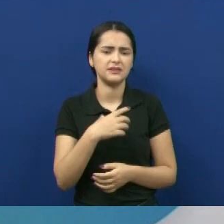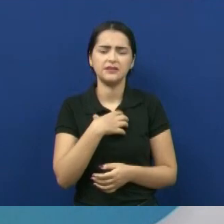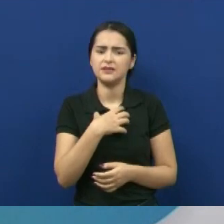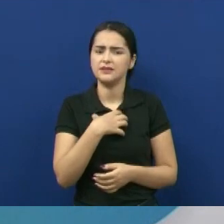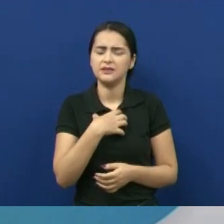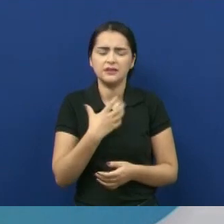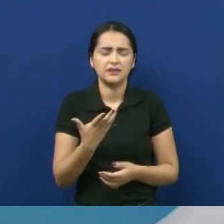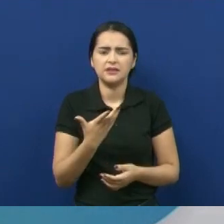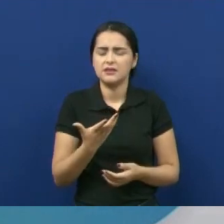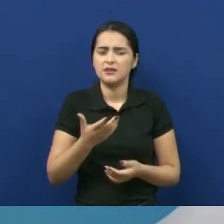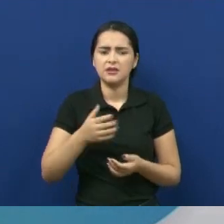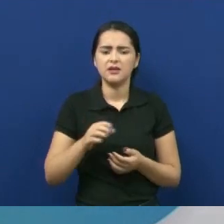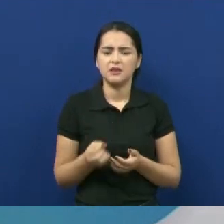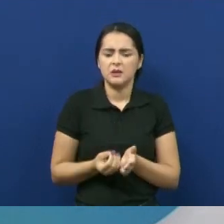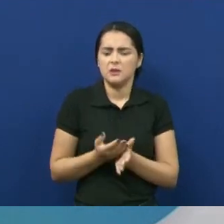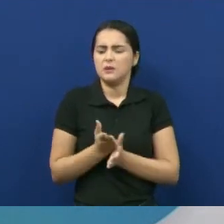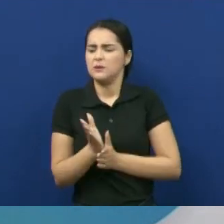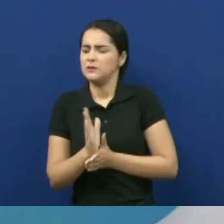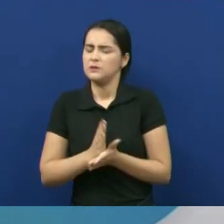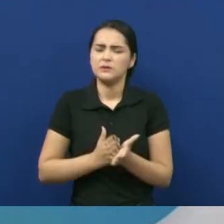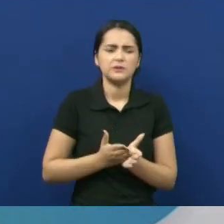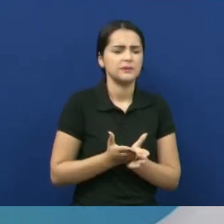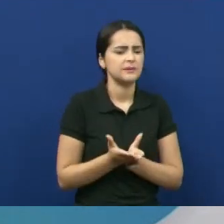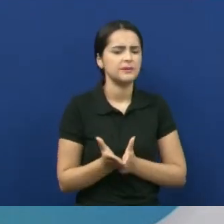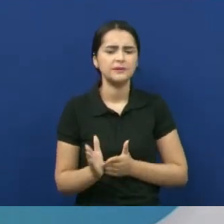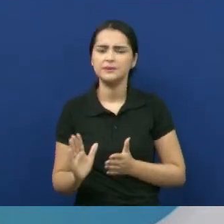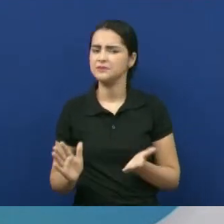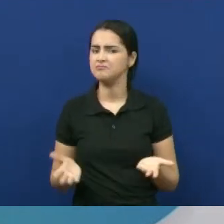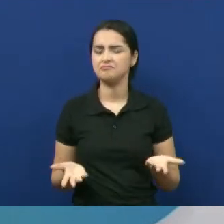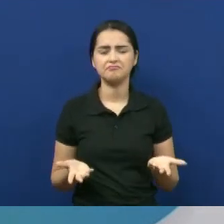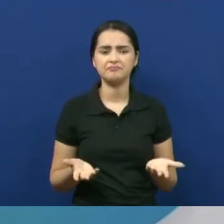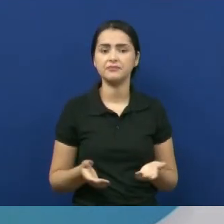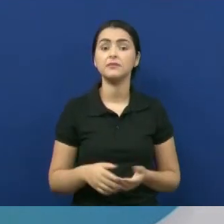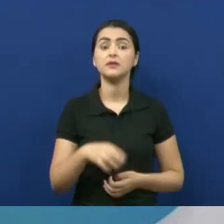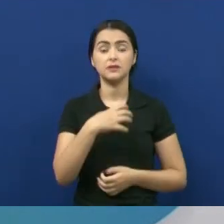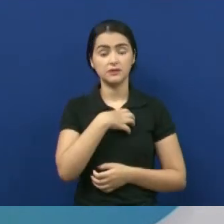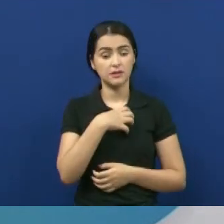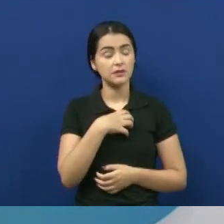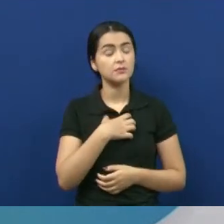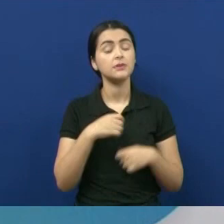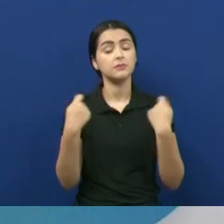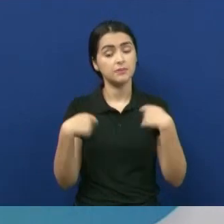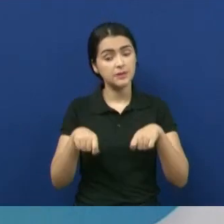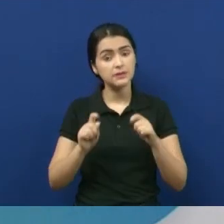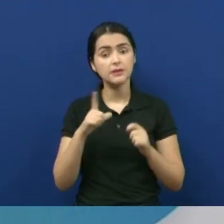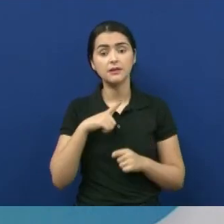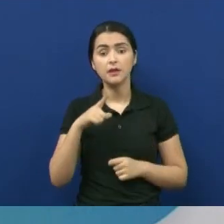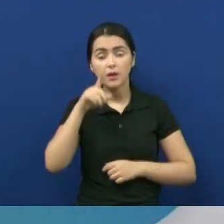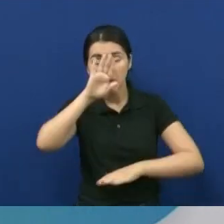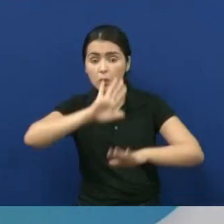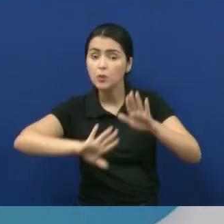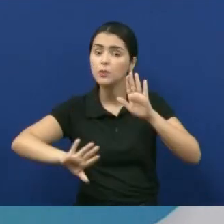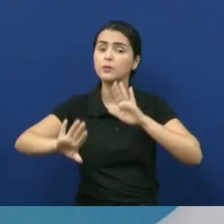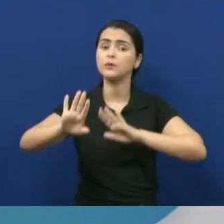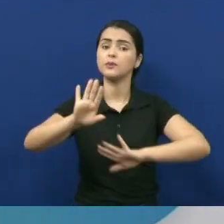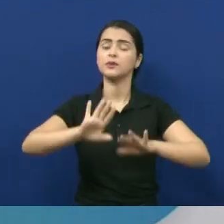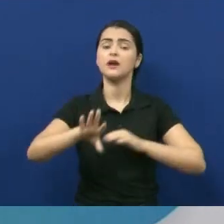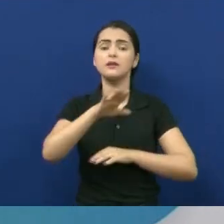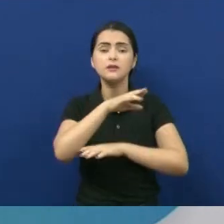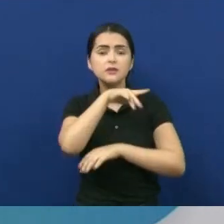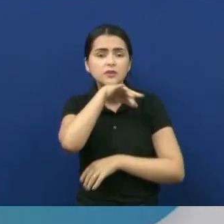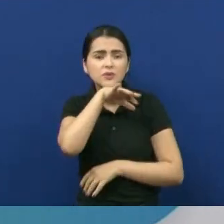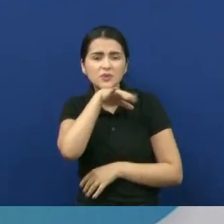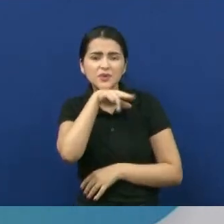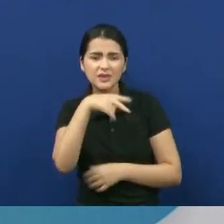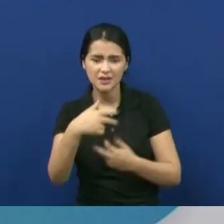quando eu falo de lugar, de sentimento, de apreço, eu tenho que tomar cuidado para que as coisas ruins que